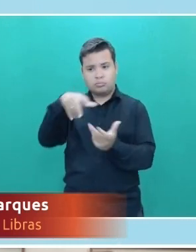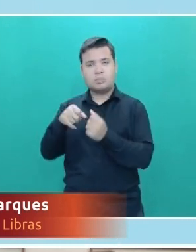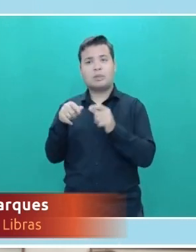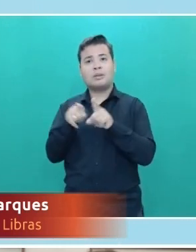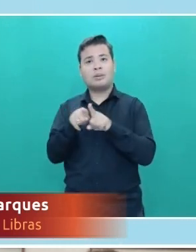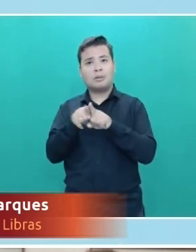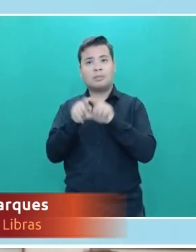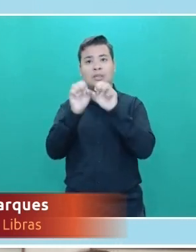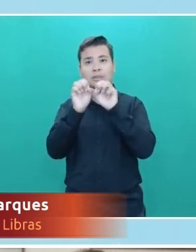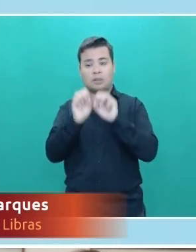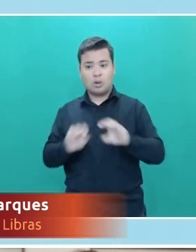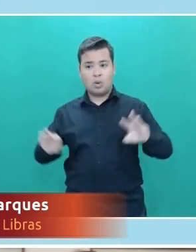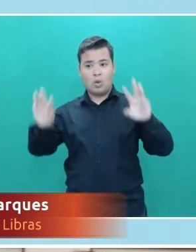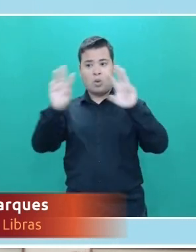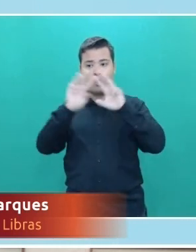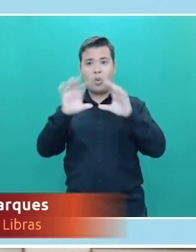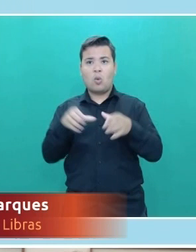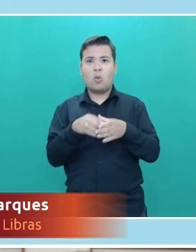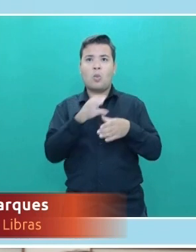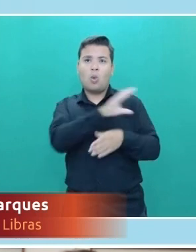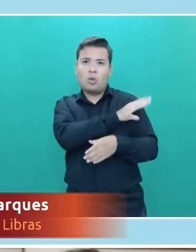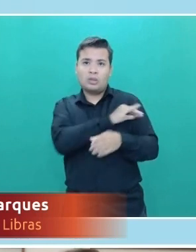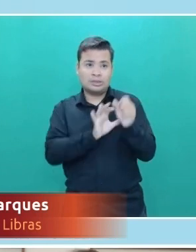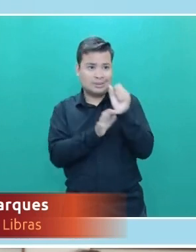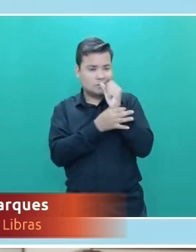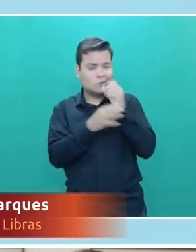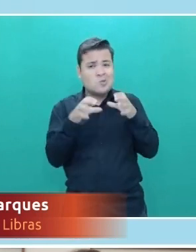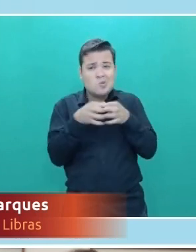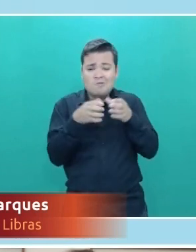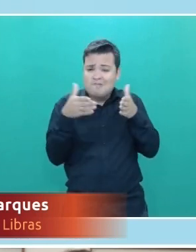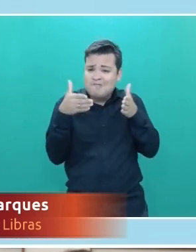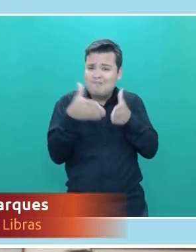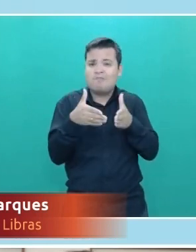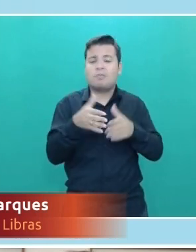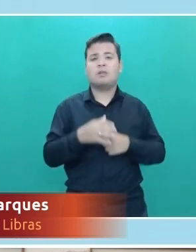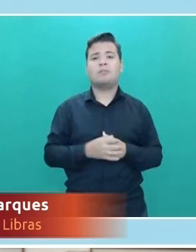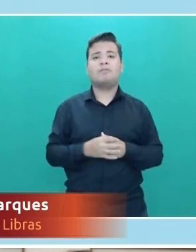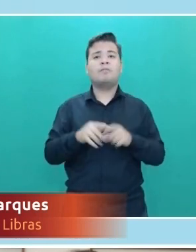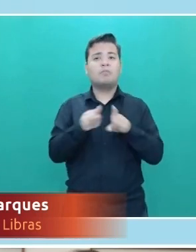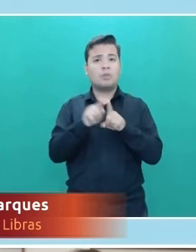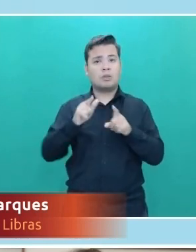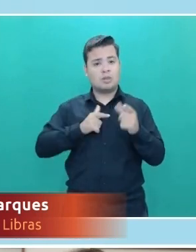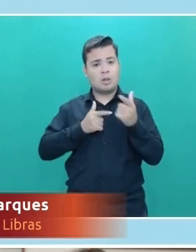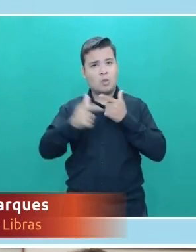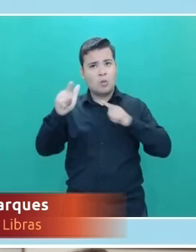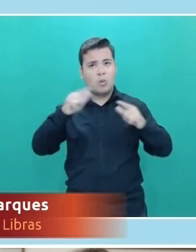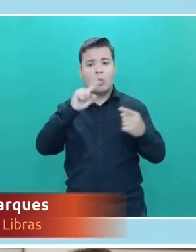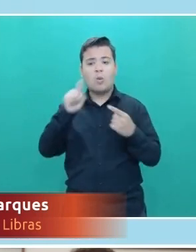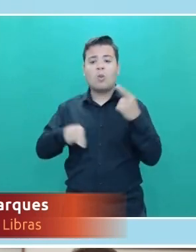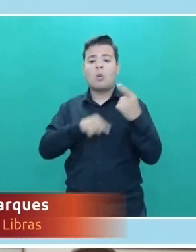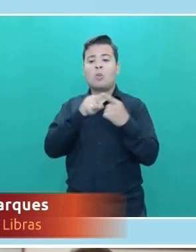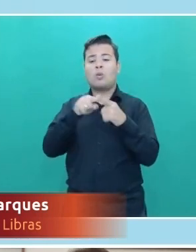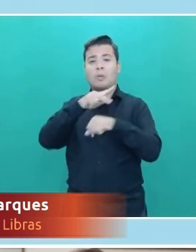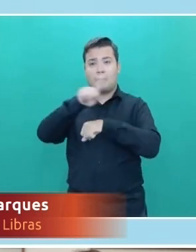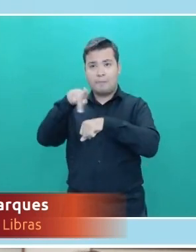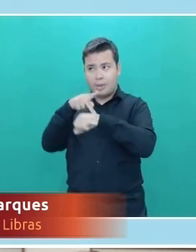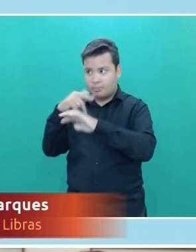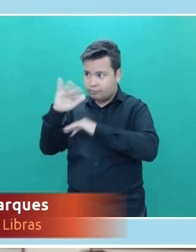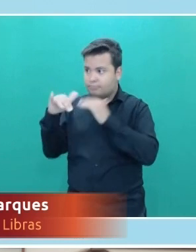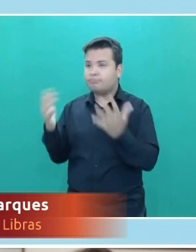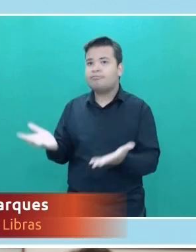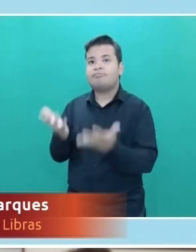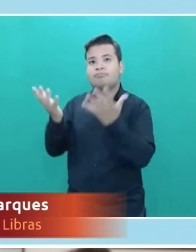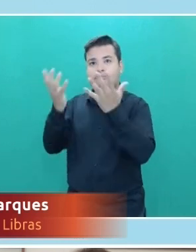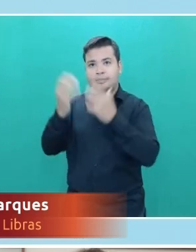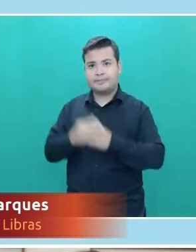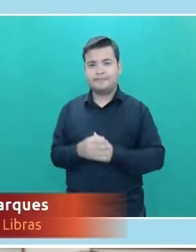como um grupo muito fechado, entre outros tipos de reforma que buscam alavancar esses países em desenvolvimento. E outro